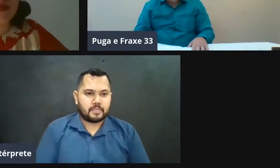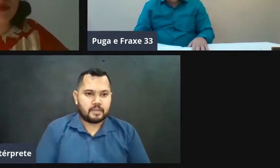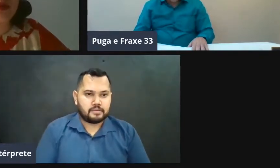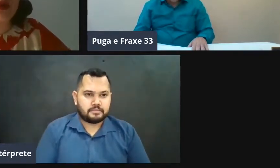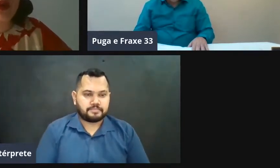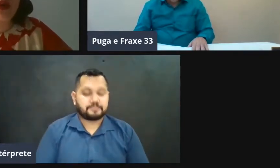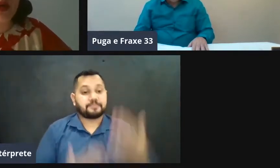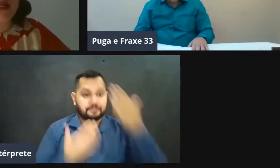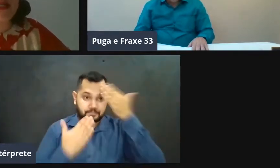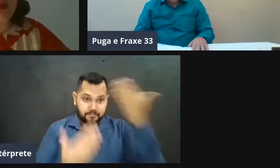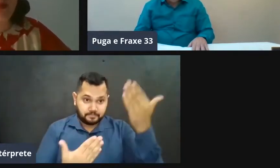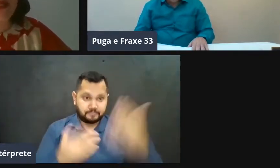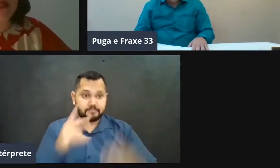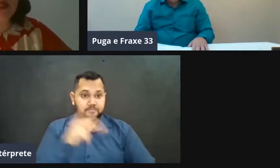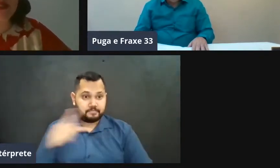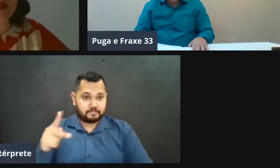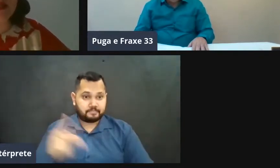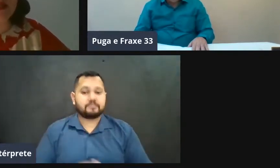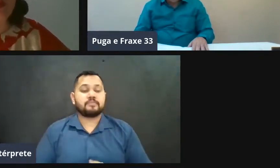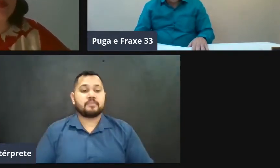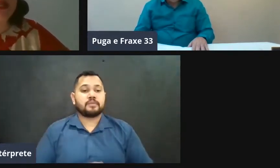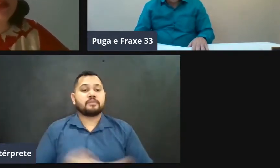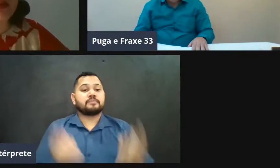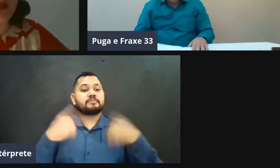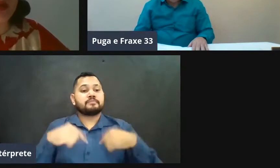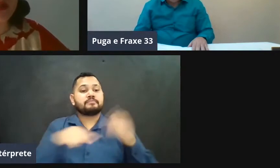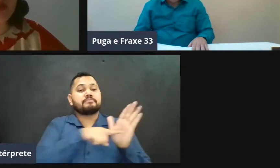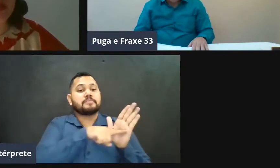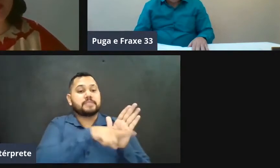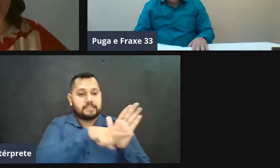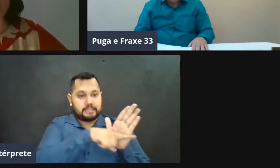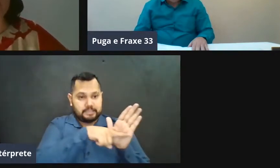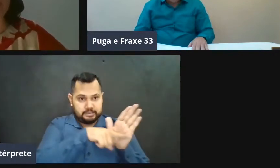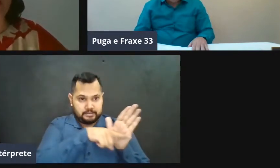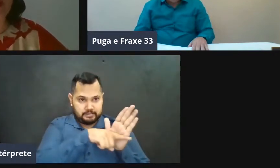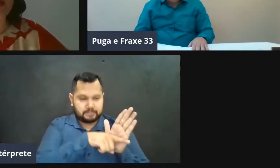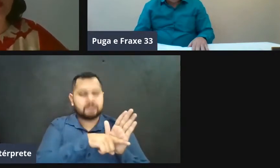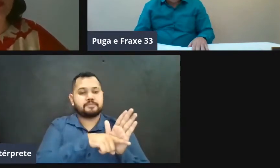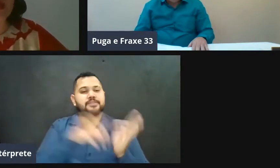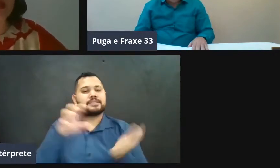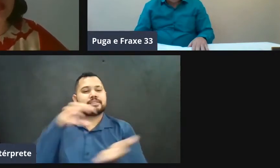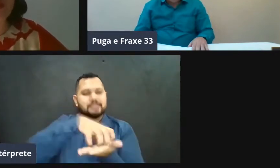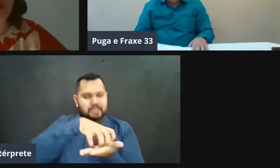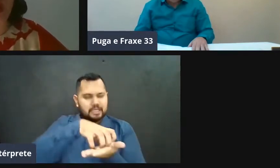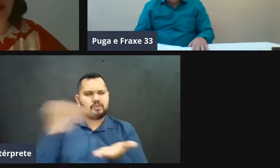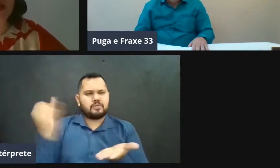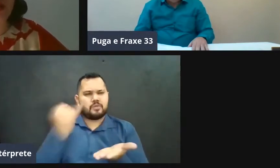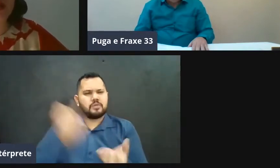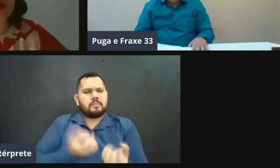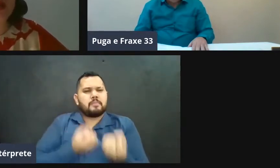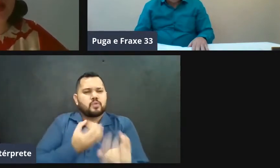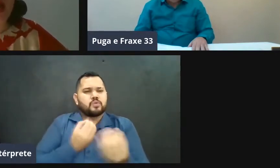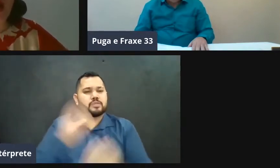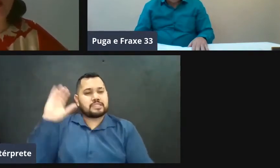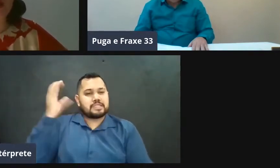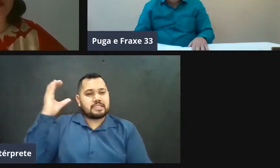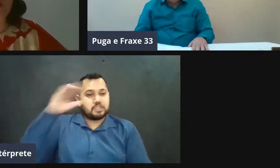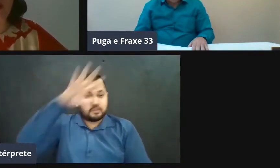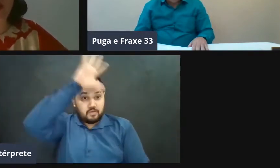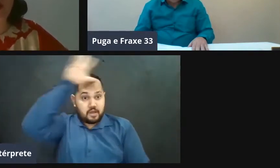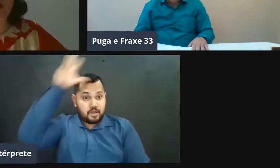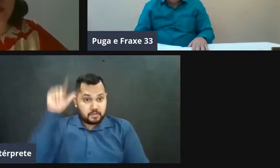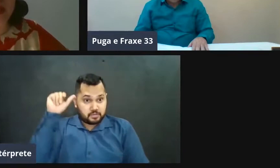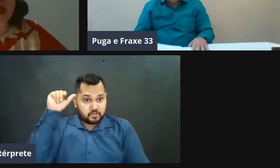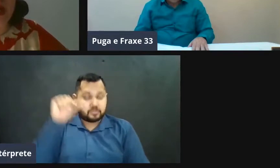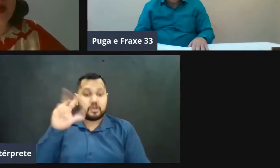Obrigada, professor. Com relação à pesquisa, né, como um centro importante de produção do conhecimento científico no Amazonas, a UFAM